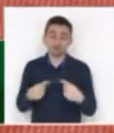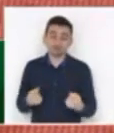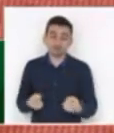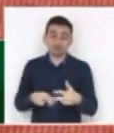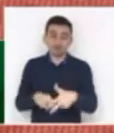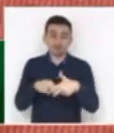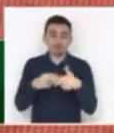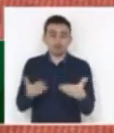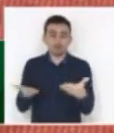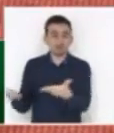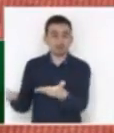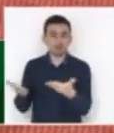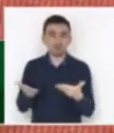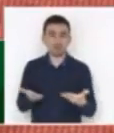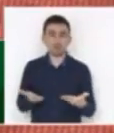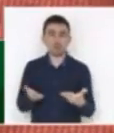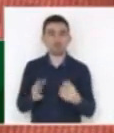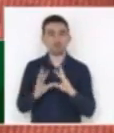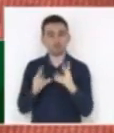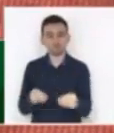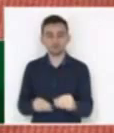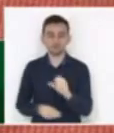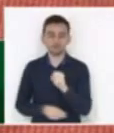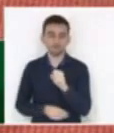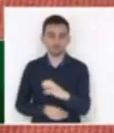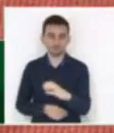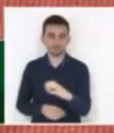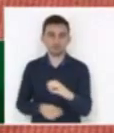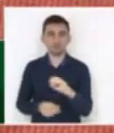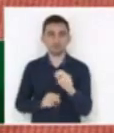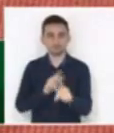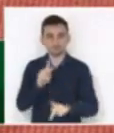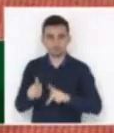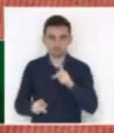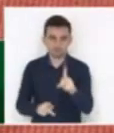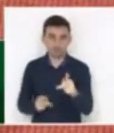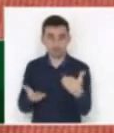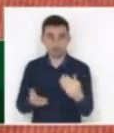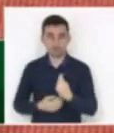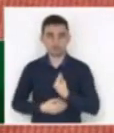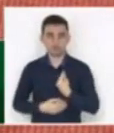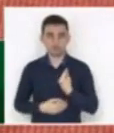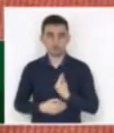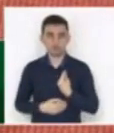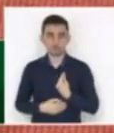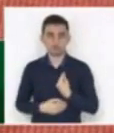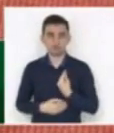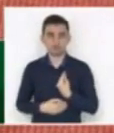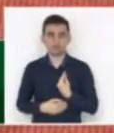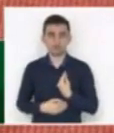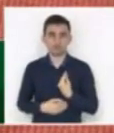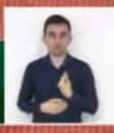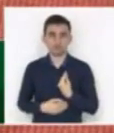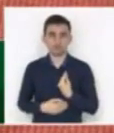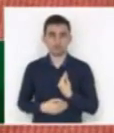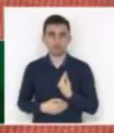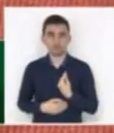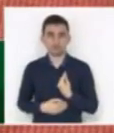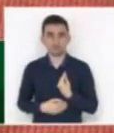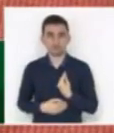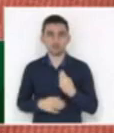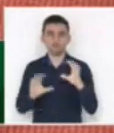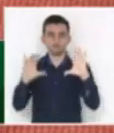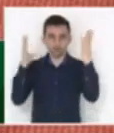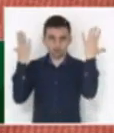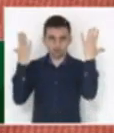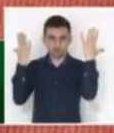a todos os catarinenses, a todos os brasileiros, para comparecer em Brusque neste fim de semana na Festa